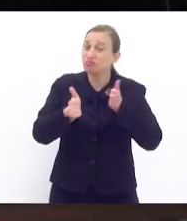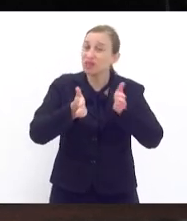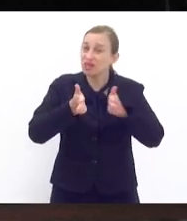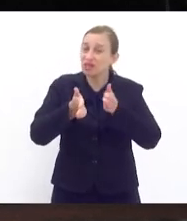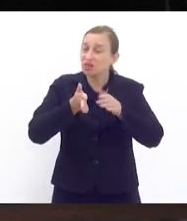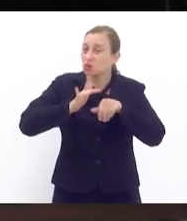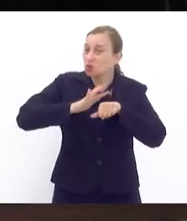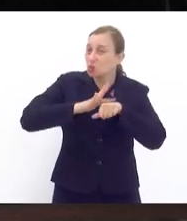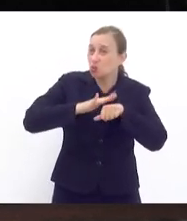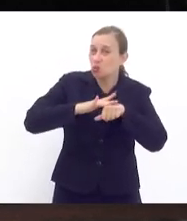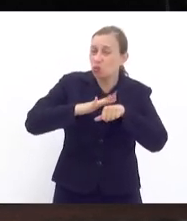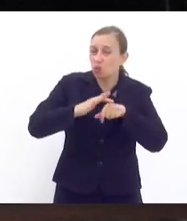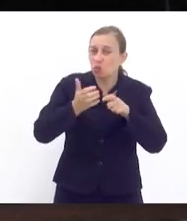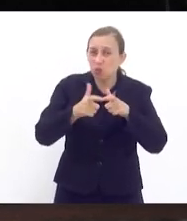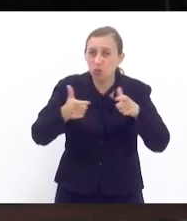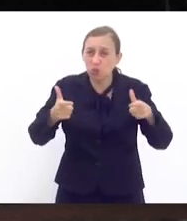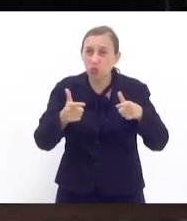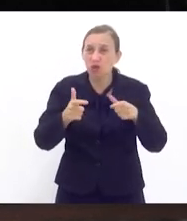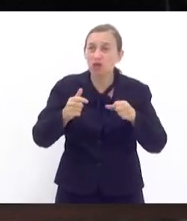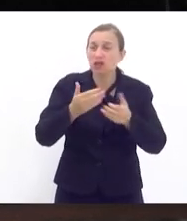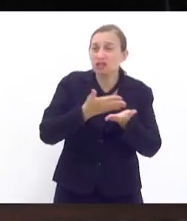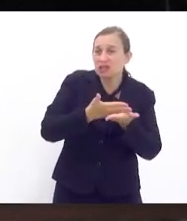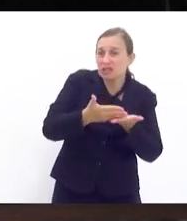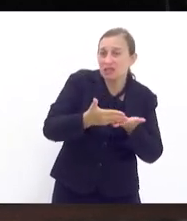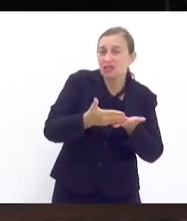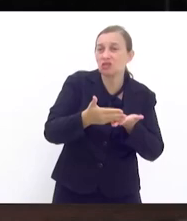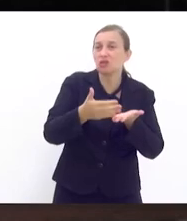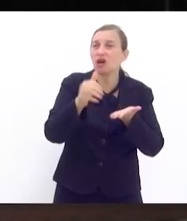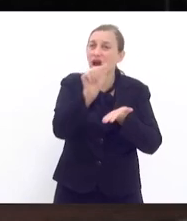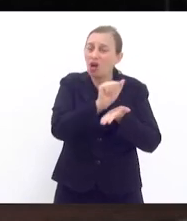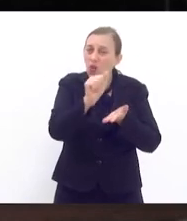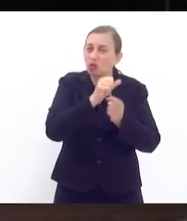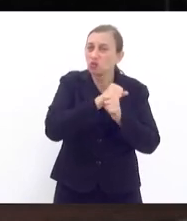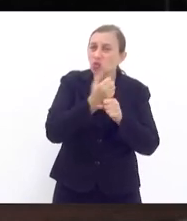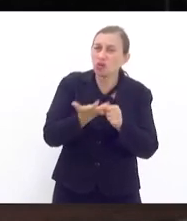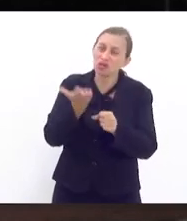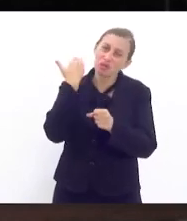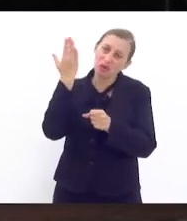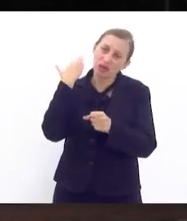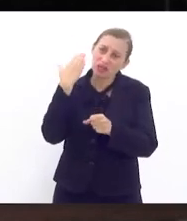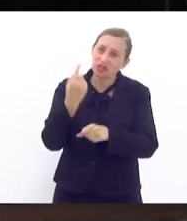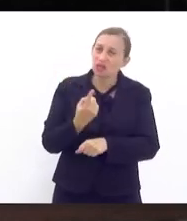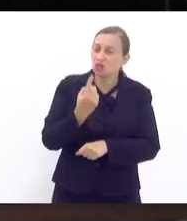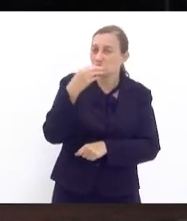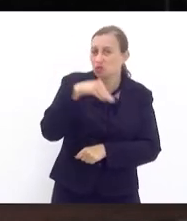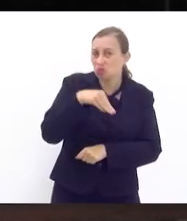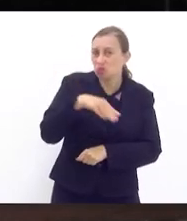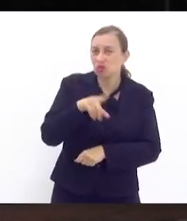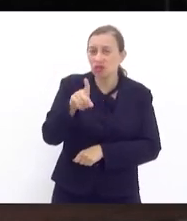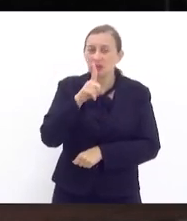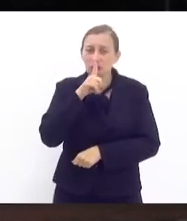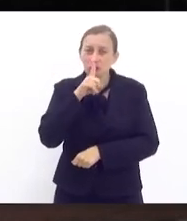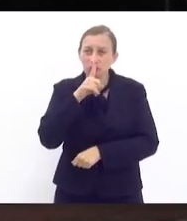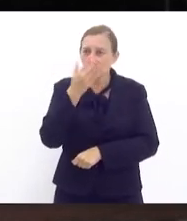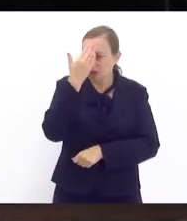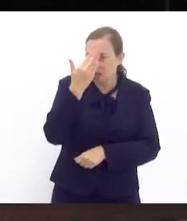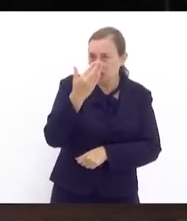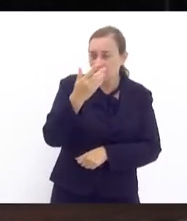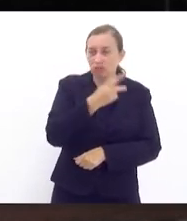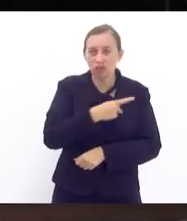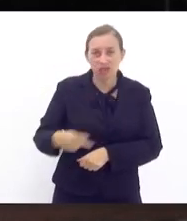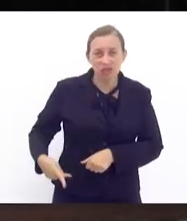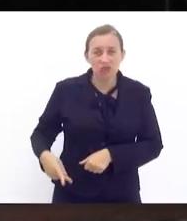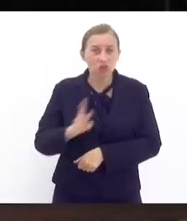doença desde agosto do ano passado e cada vez, nesse um minuto que foi feito aqui, agradecendo ao presidente